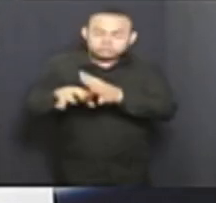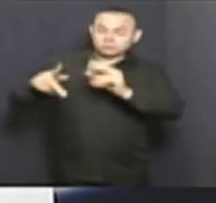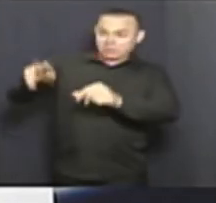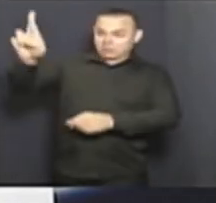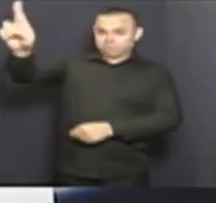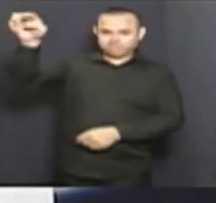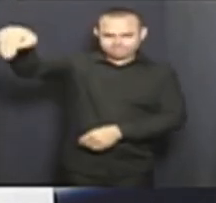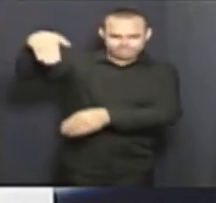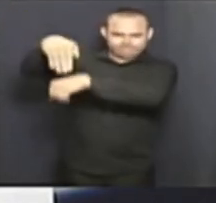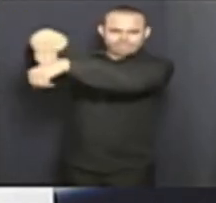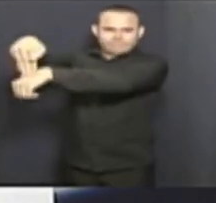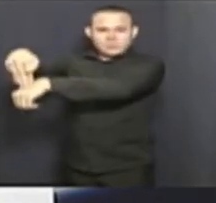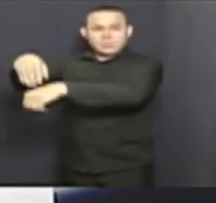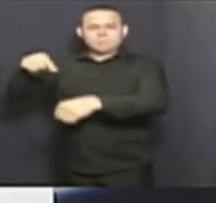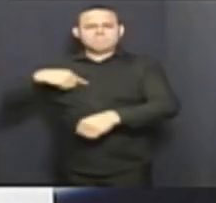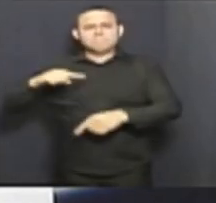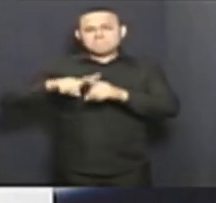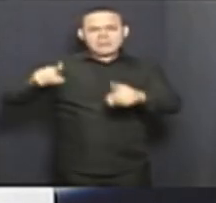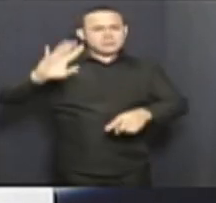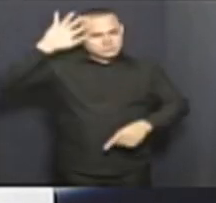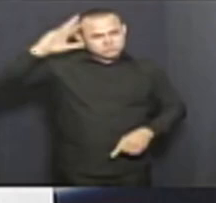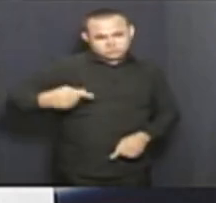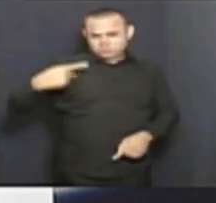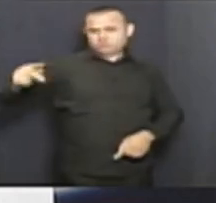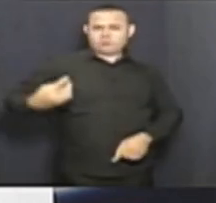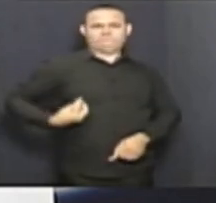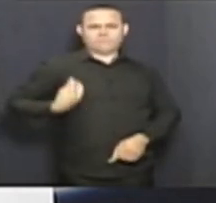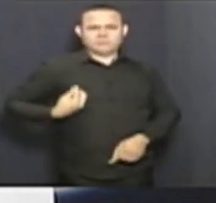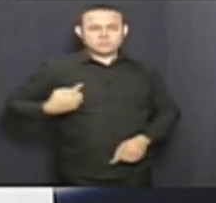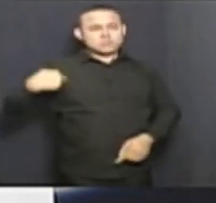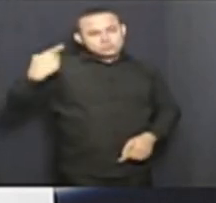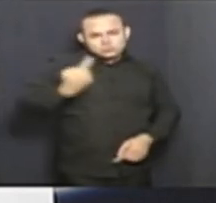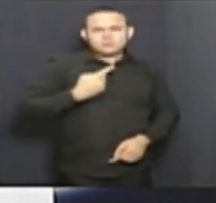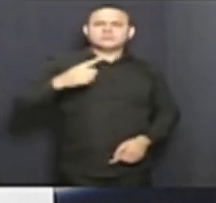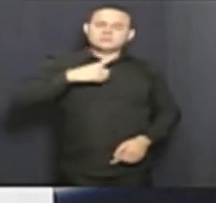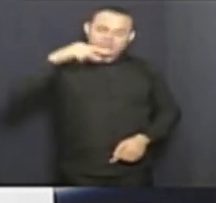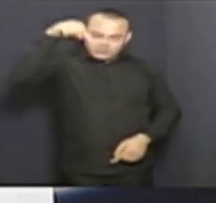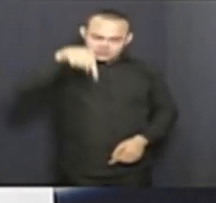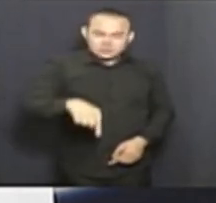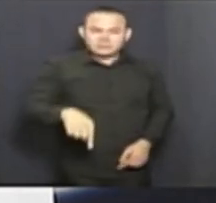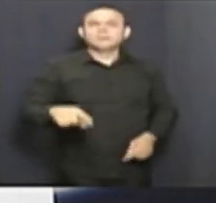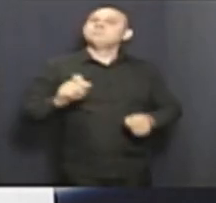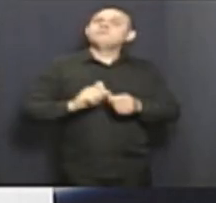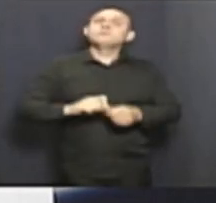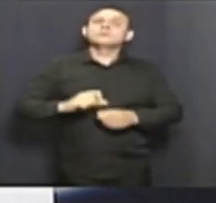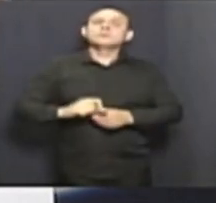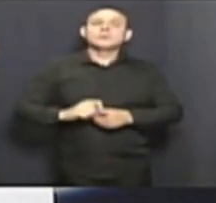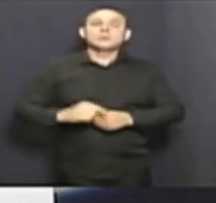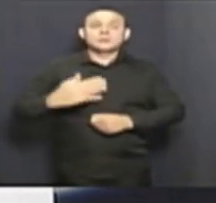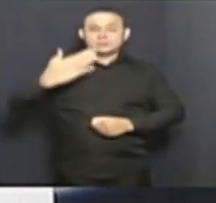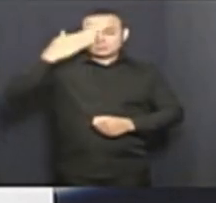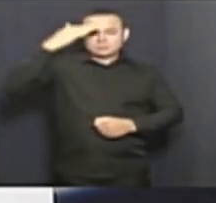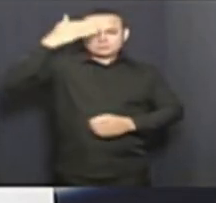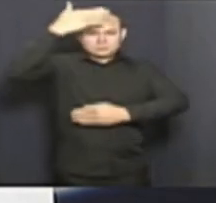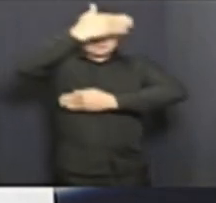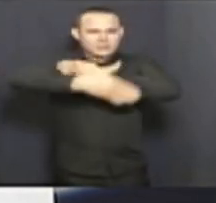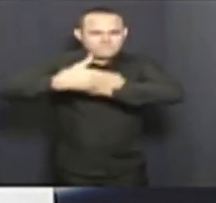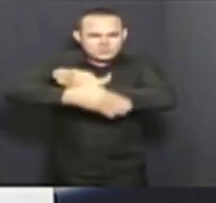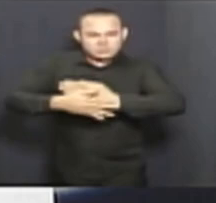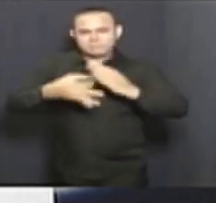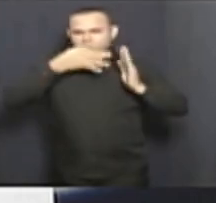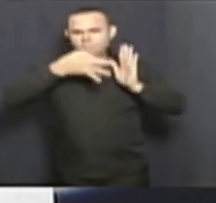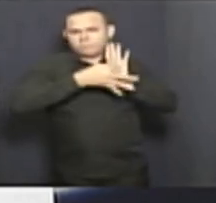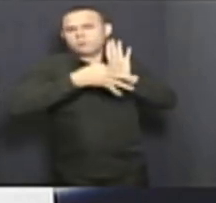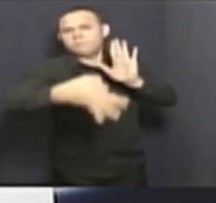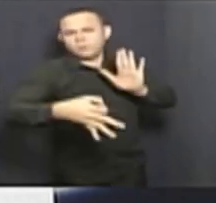mas isso não resolve o problema da sua vida nós estamos aqui para defender propostas e idéias para cada uma das áreas é